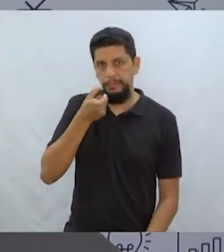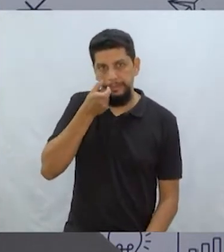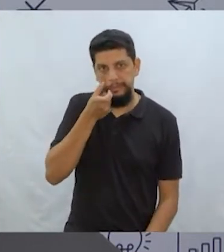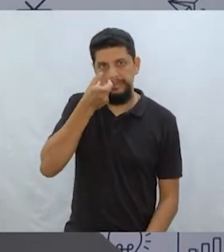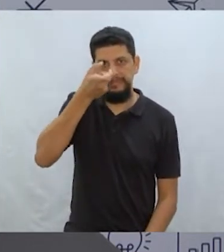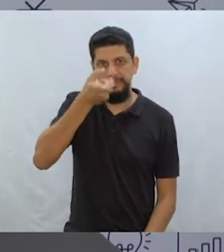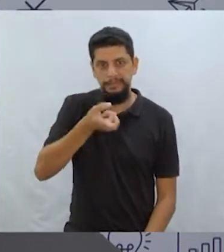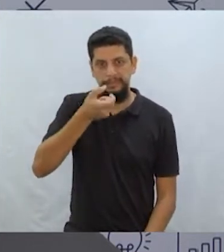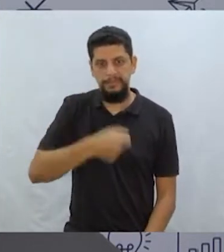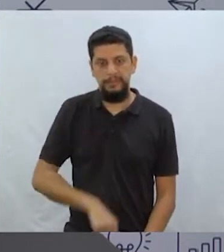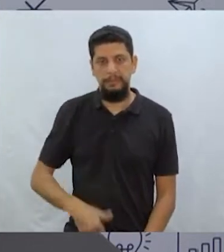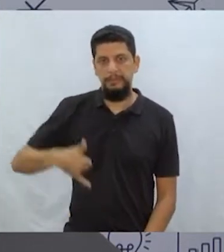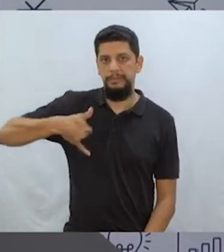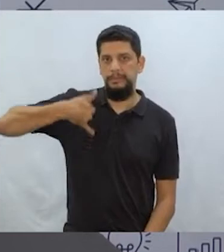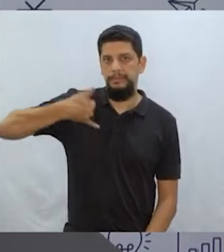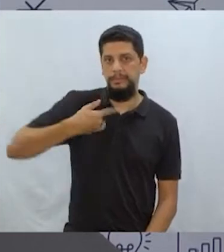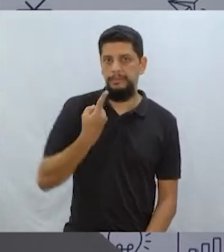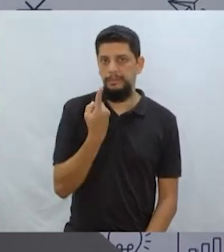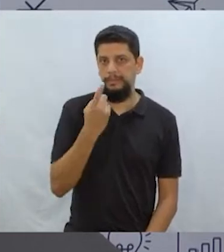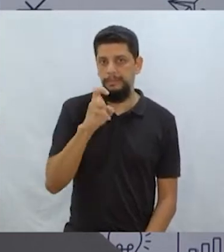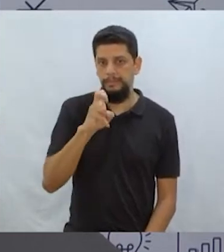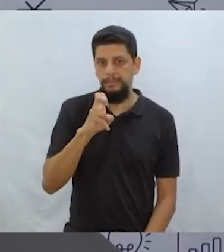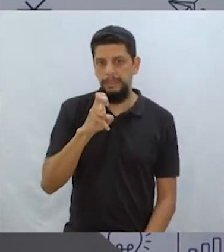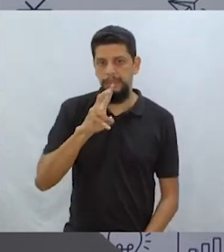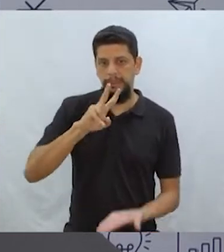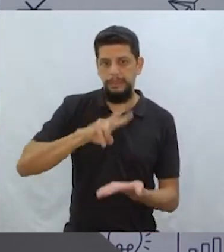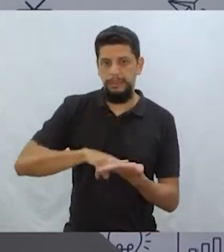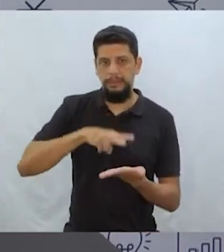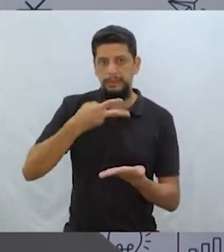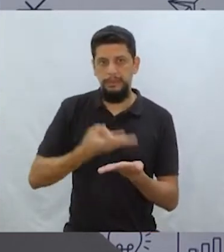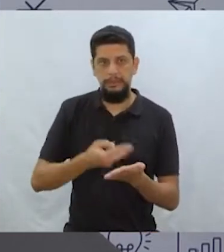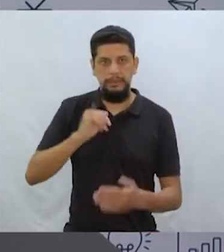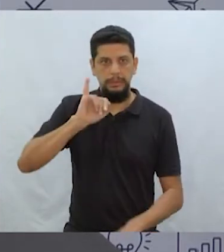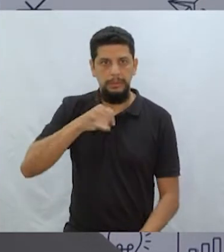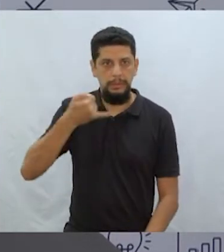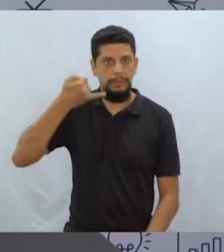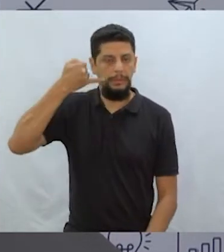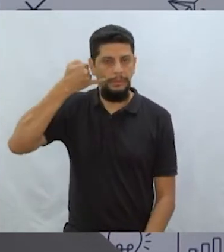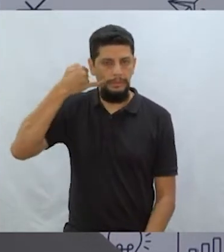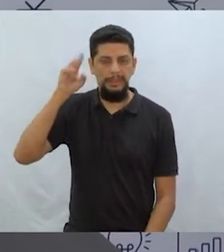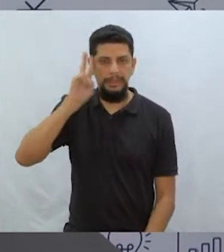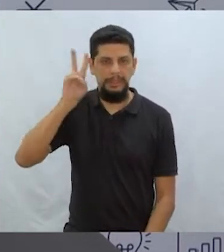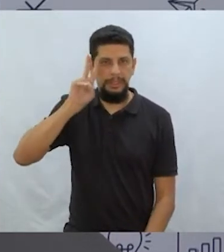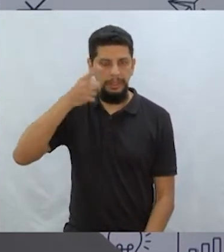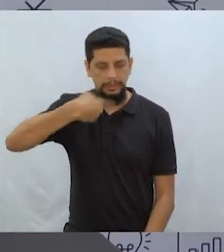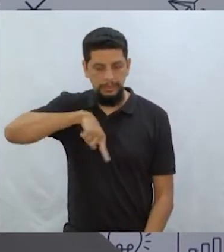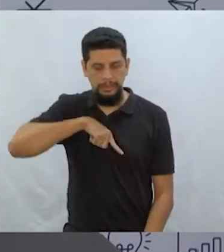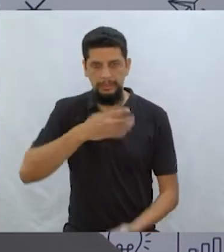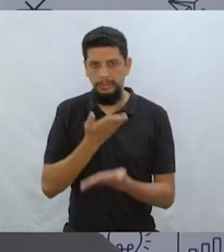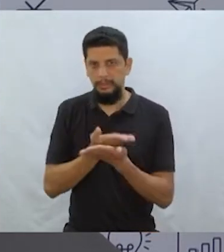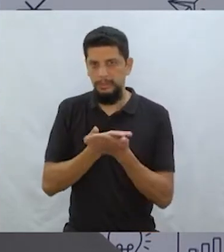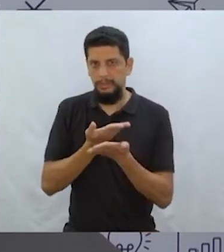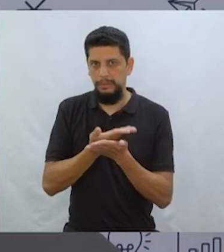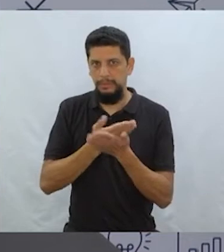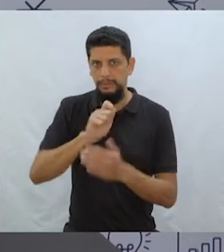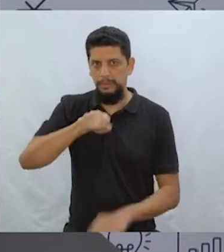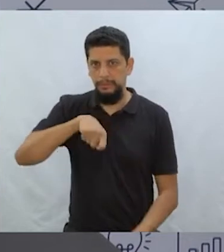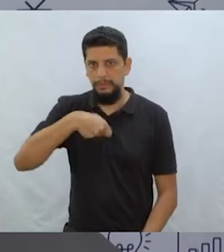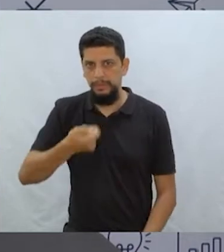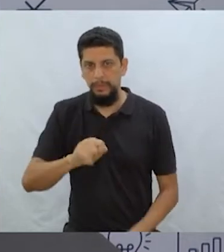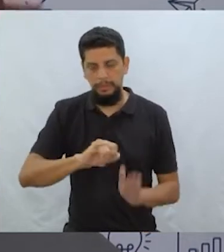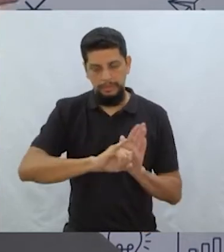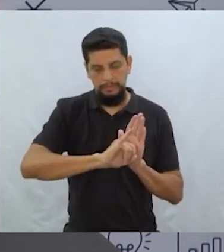olha que interessante aos 15 anos interpretou Julieta no teatro lembram que nós trabalhamos